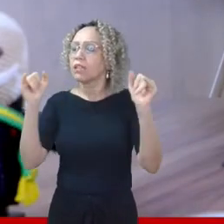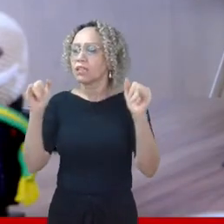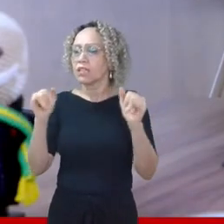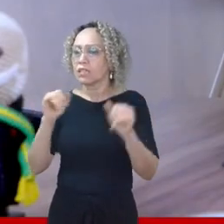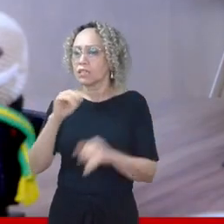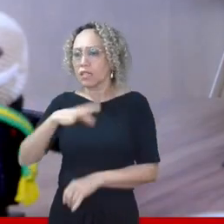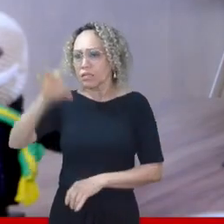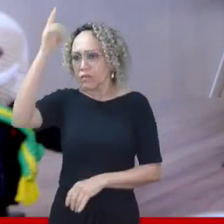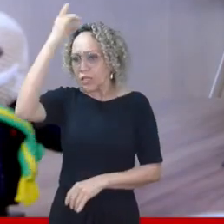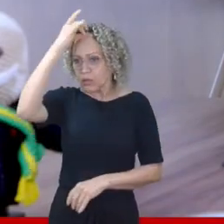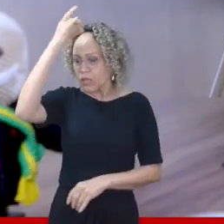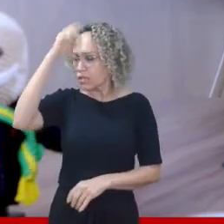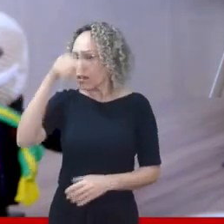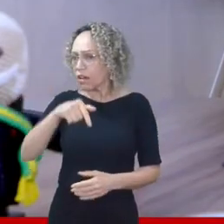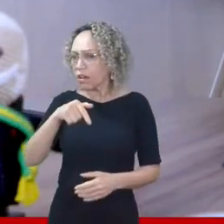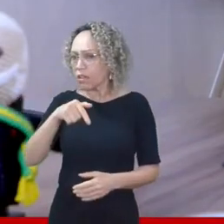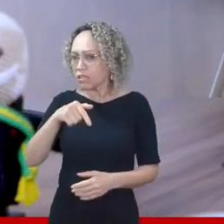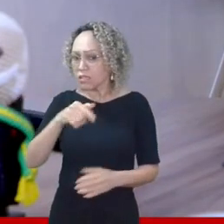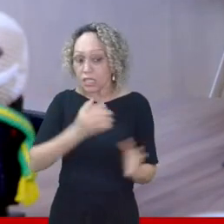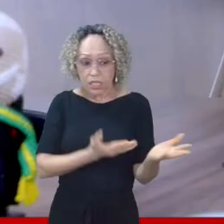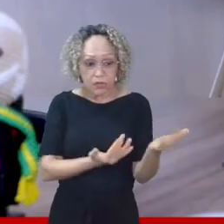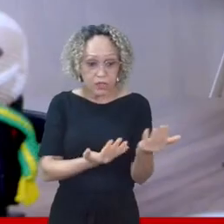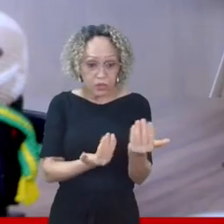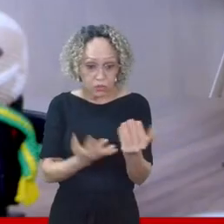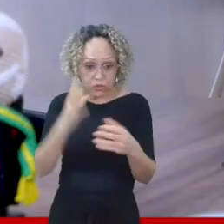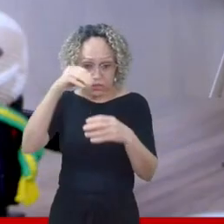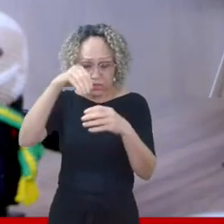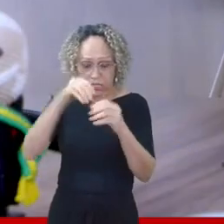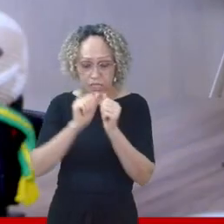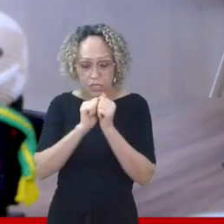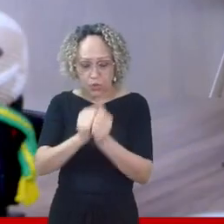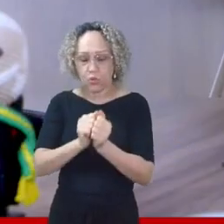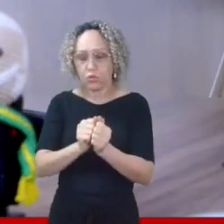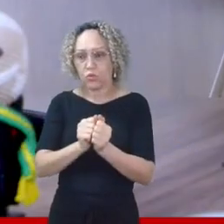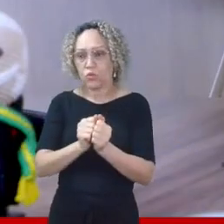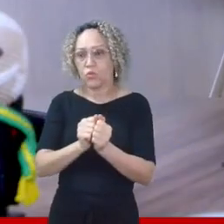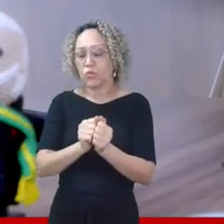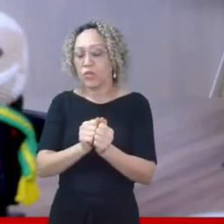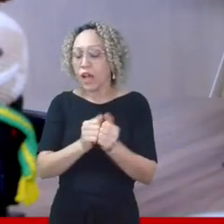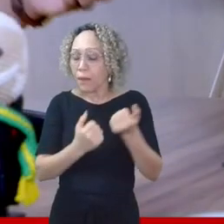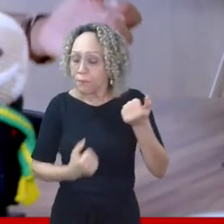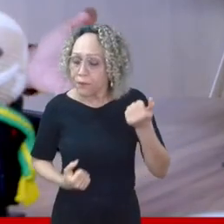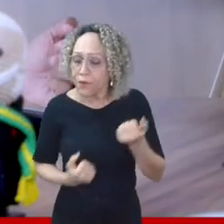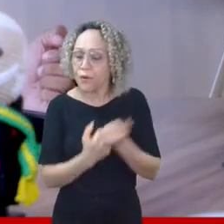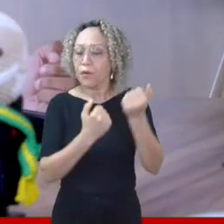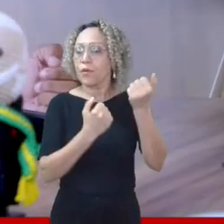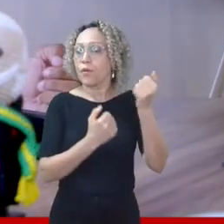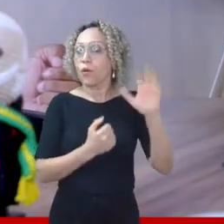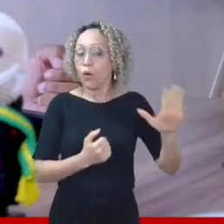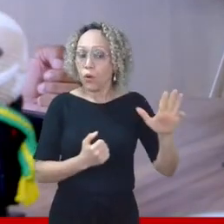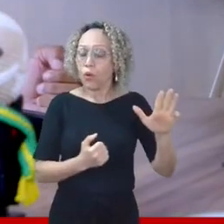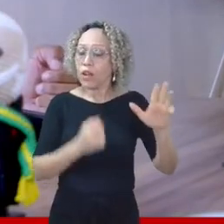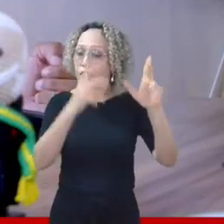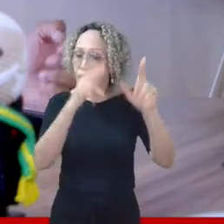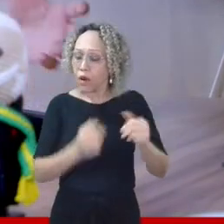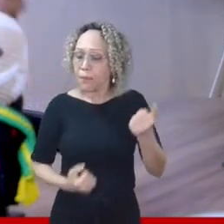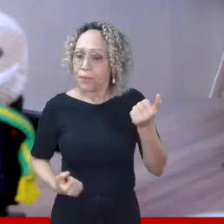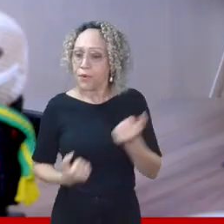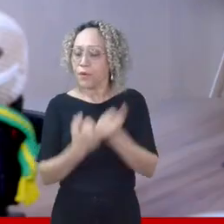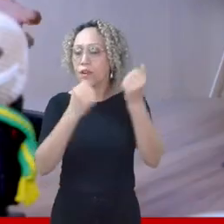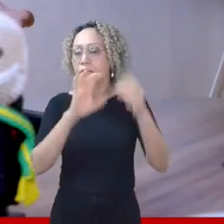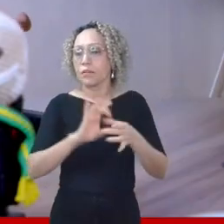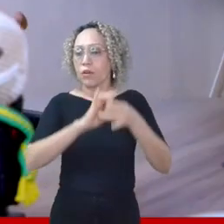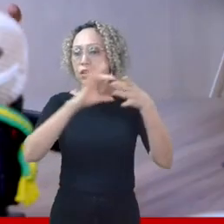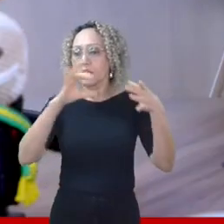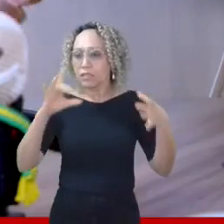juventude esteve ao lado da democracia quando elegeu o Lula. Então é muito importante a gente trazer temas como esse sobre a espiritualidade